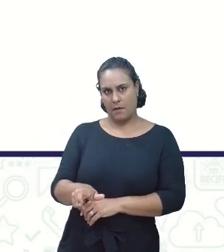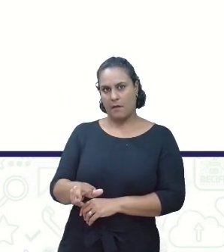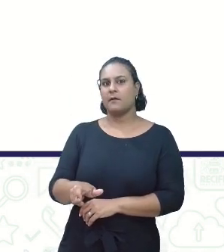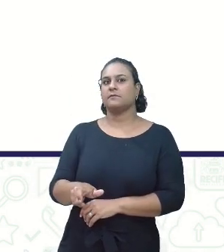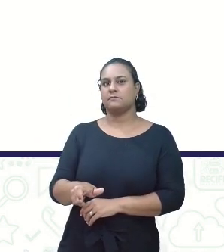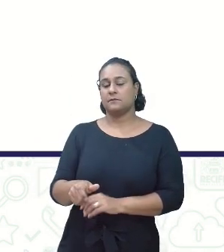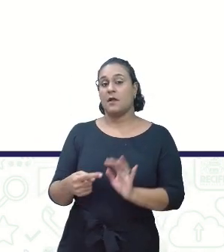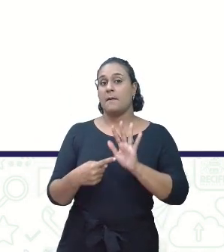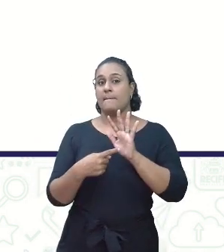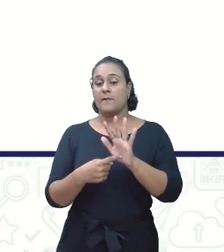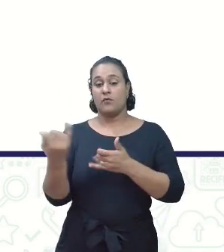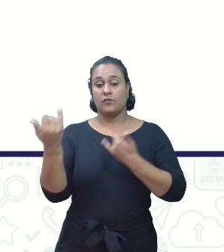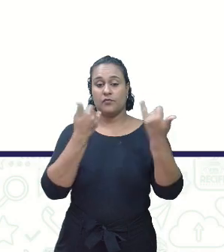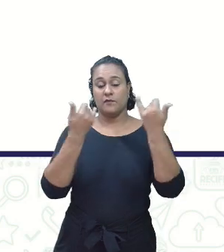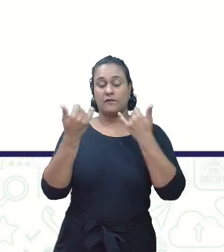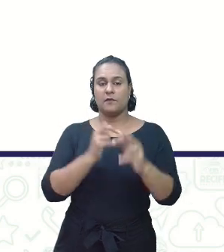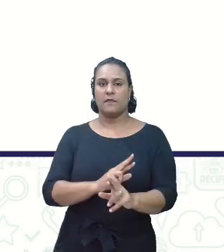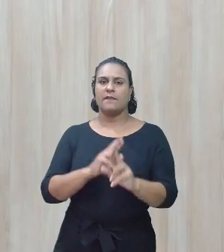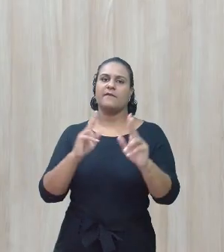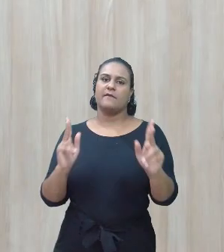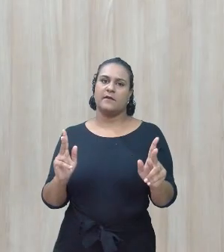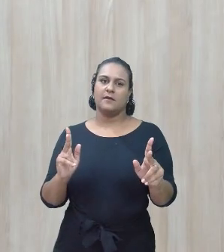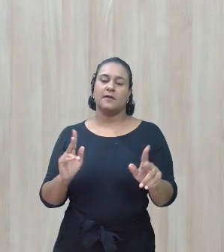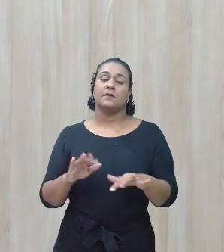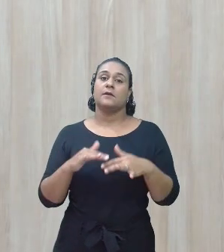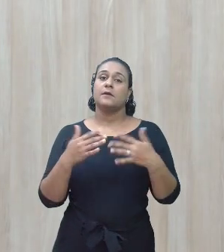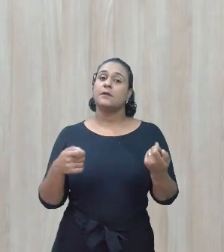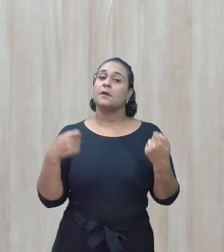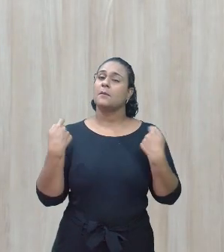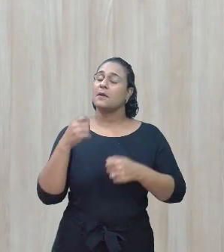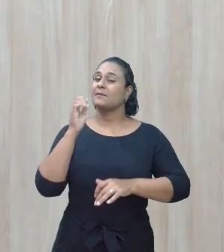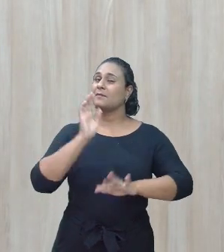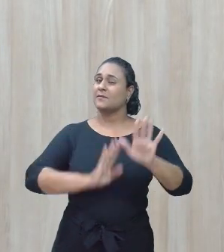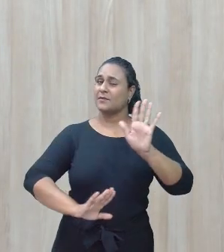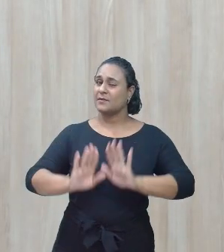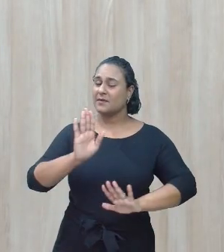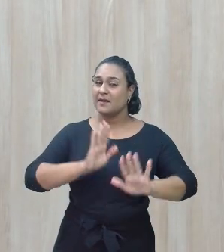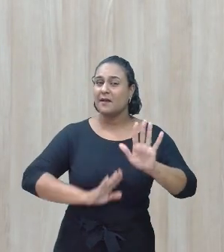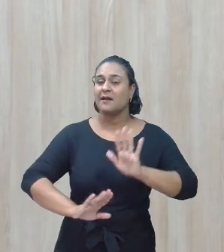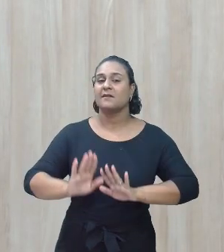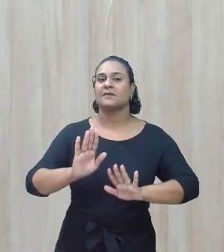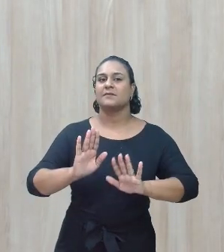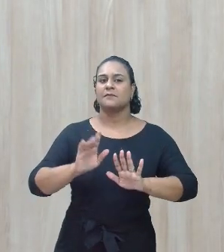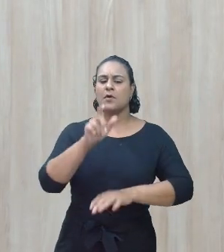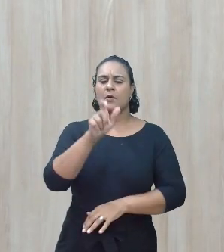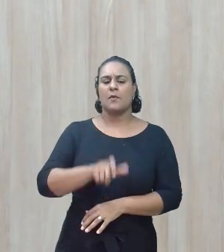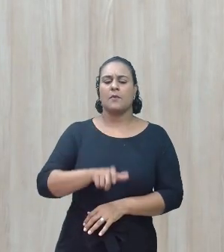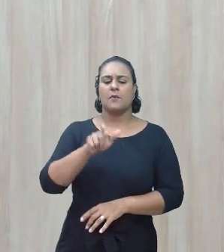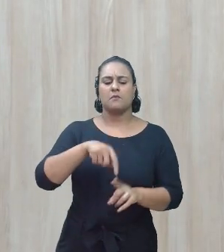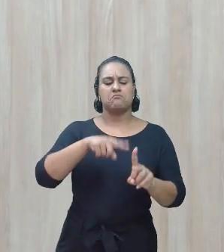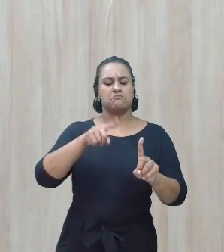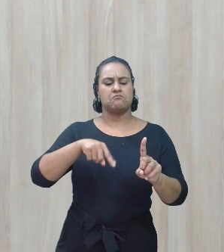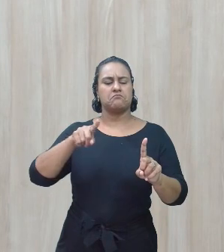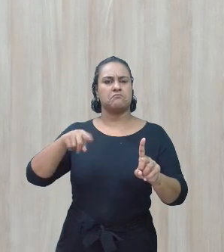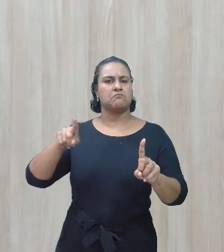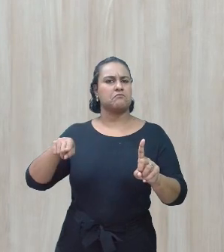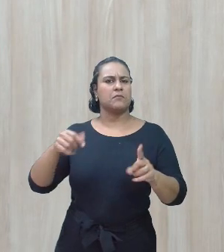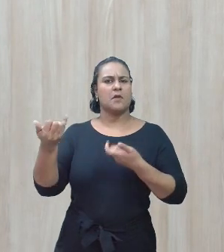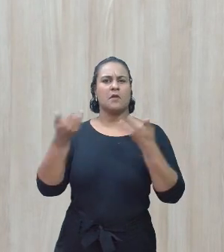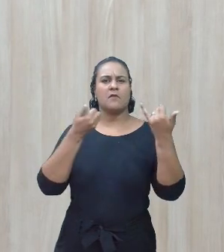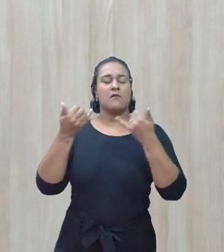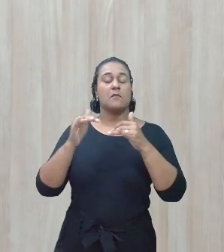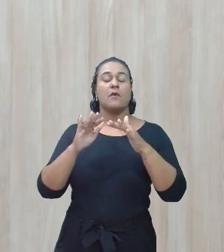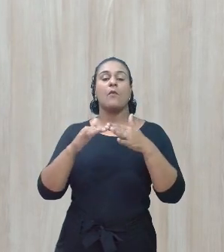coisas diferentes, duas cores diferentes. Então, eu preciso ter cuidado quando que esse gráfico traz essa informação e na forma que eu